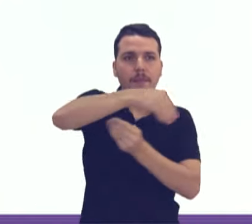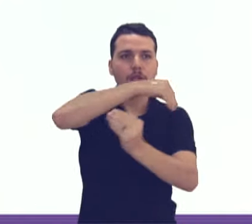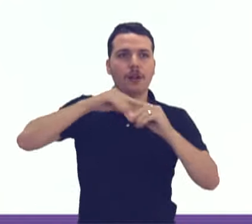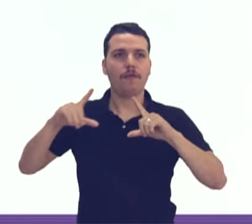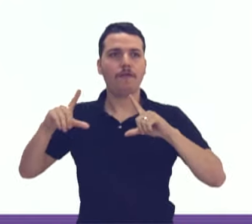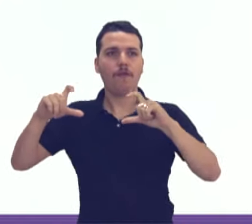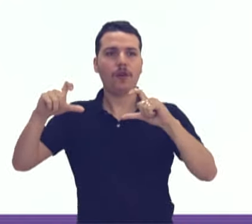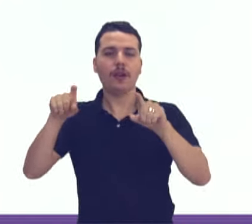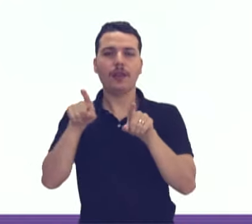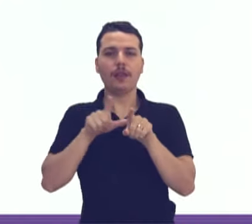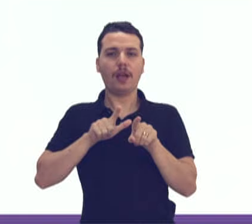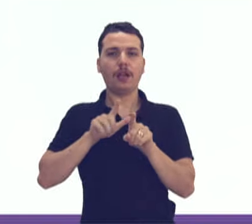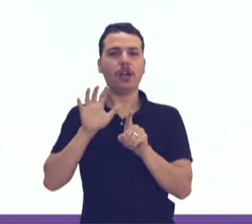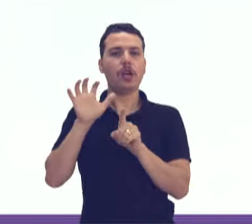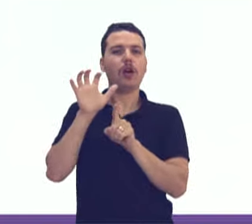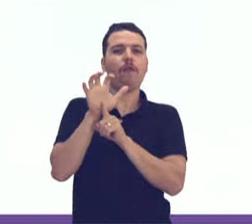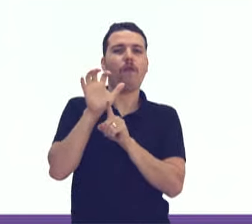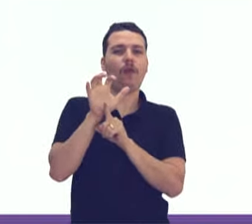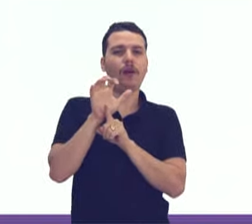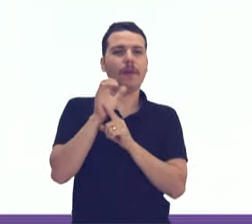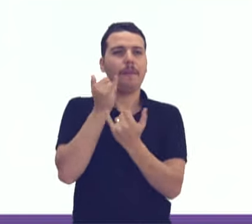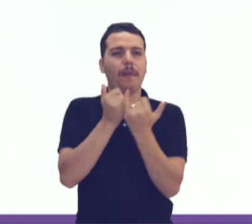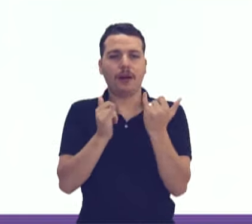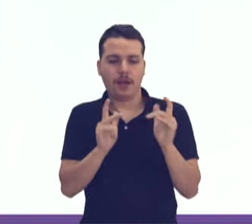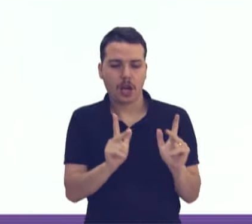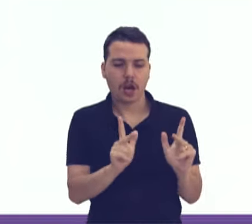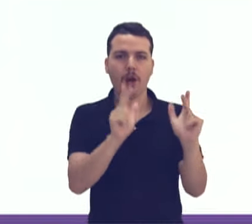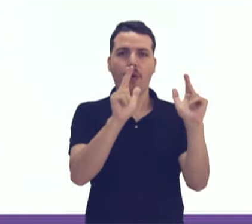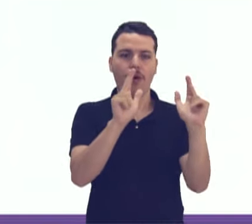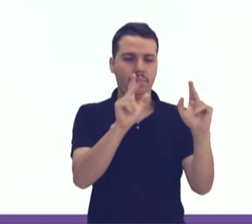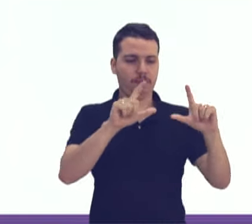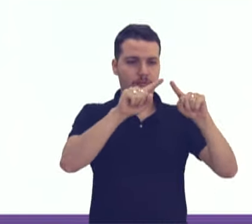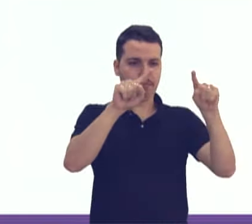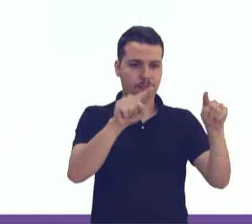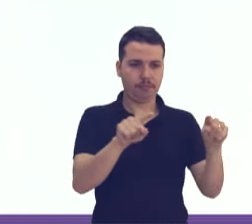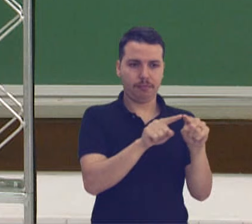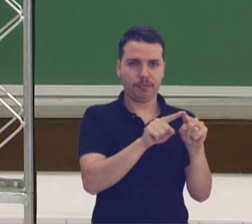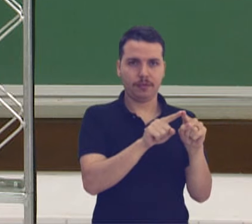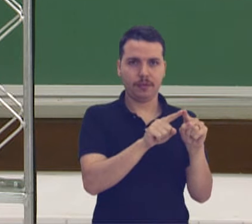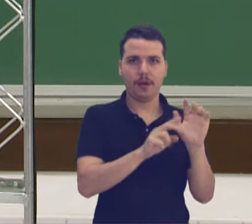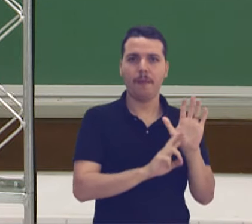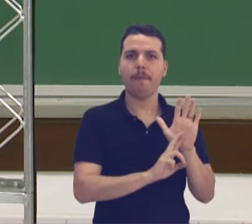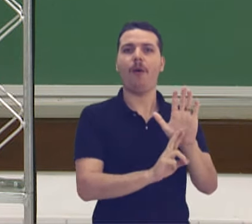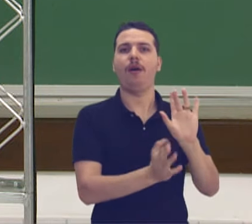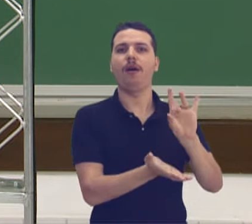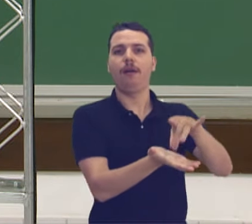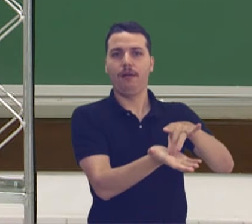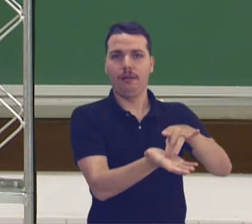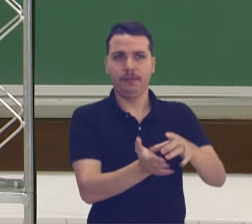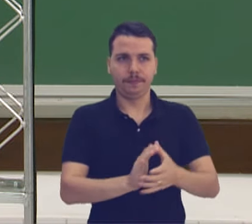e essa interferência como se fosse um pequeno recorte da realidade ok